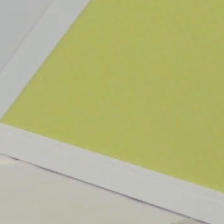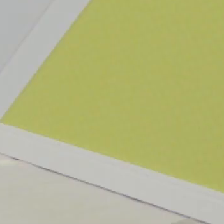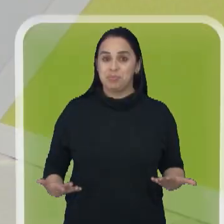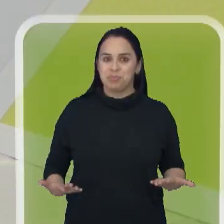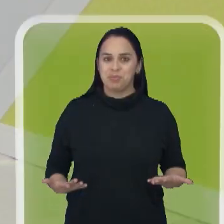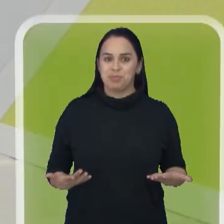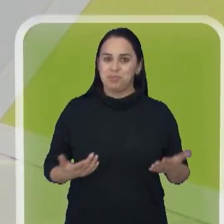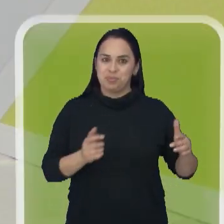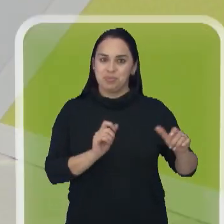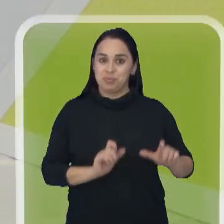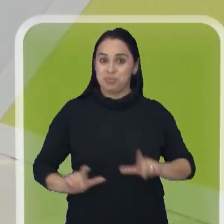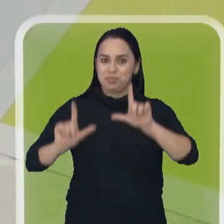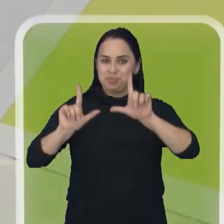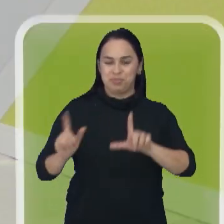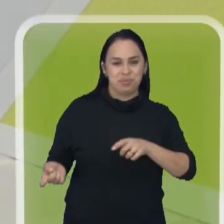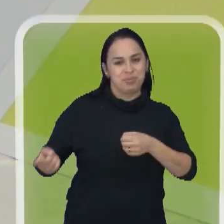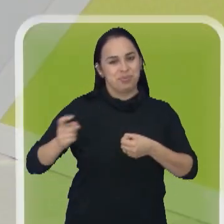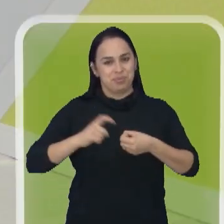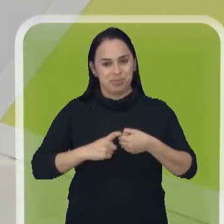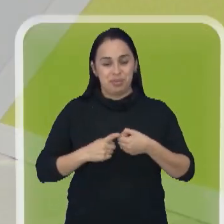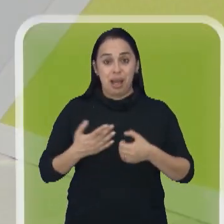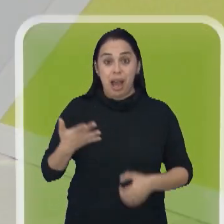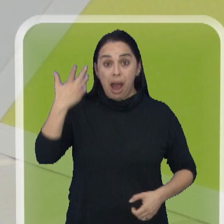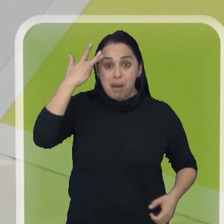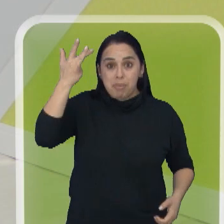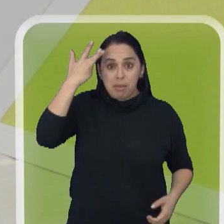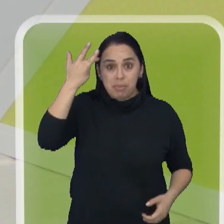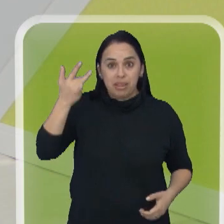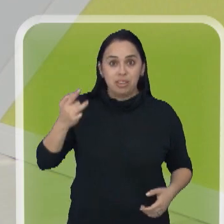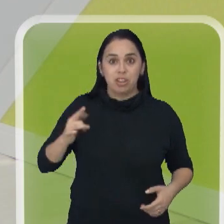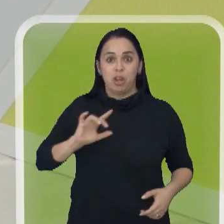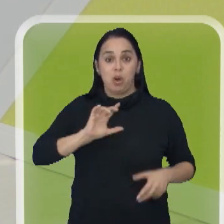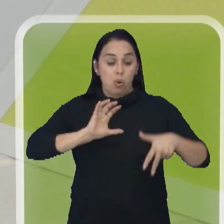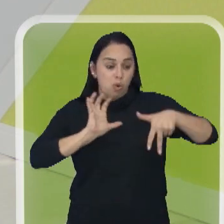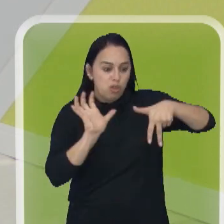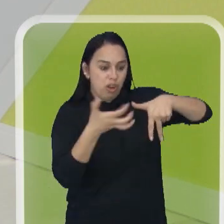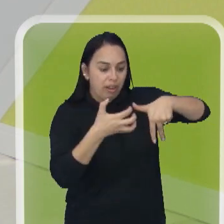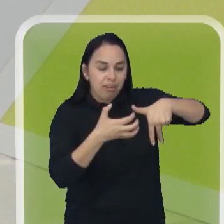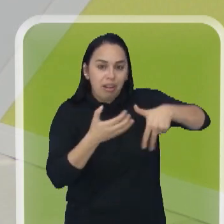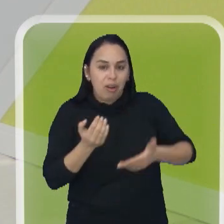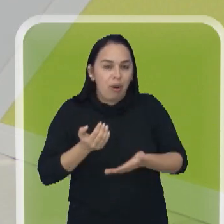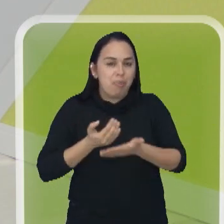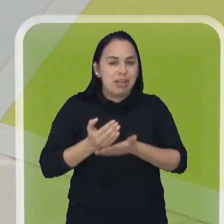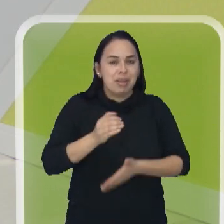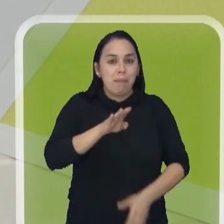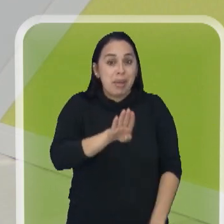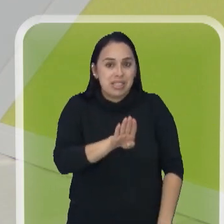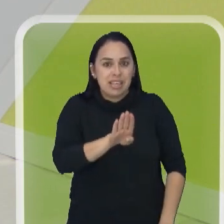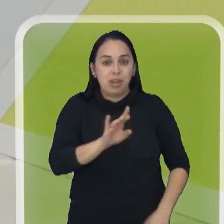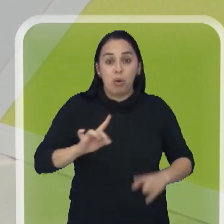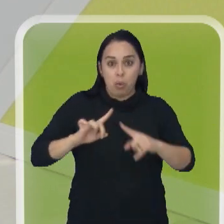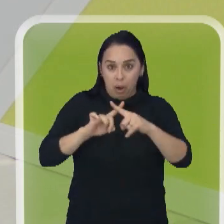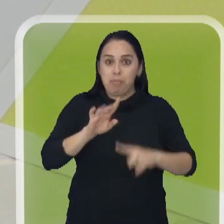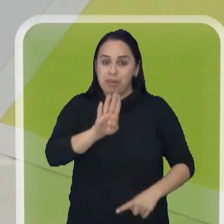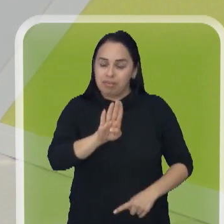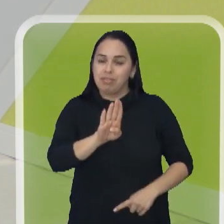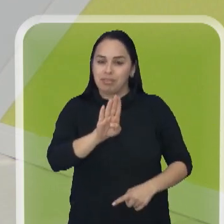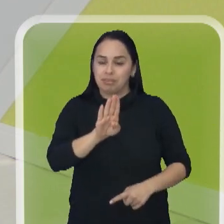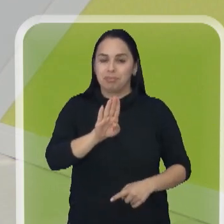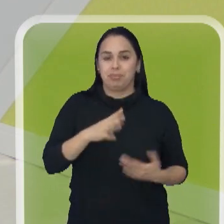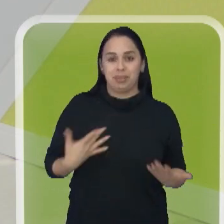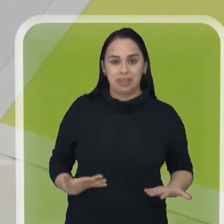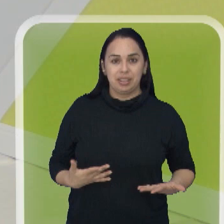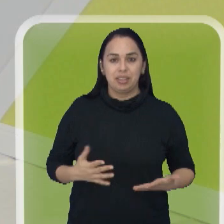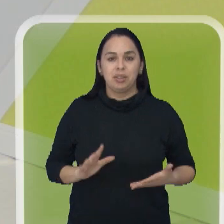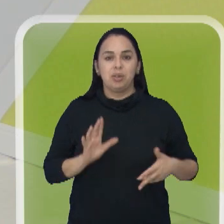Muito bem, estamos de volta com Hora do Esporte e amanhã o Joseense estreia pela Bezinha, que é a 4ª divisão paulista. O